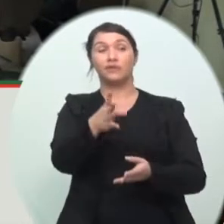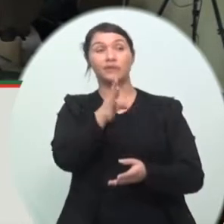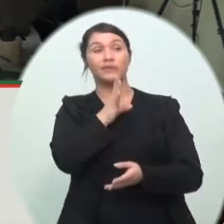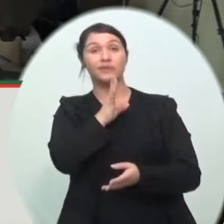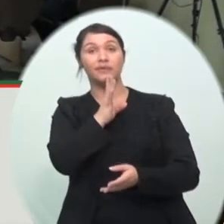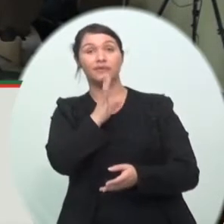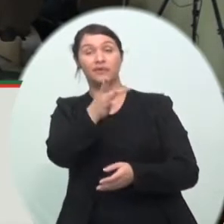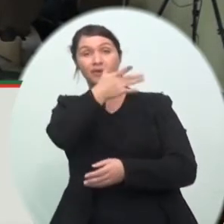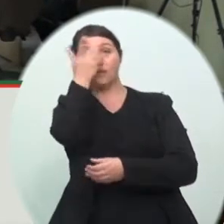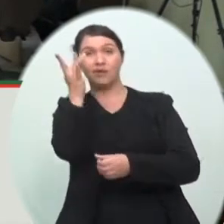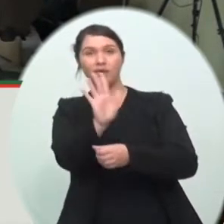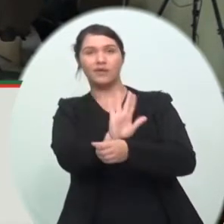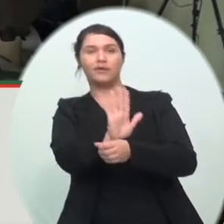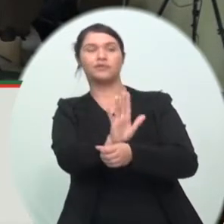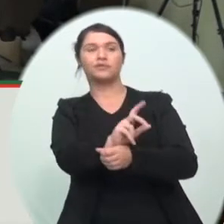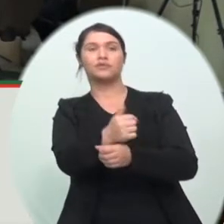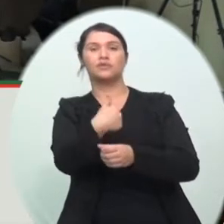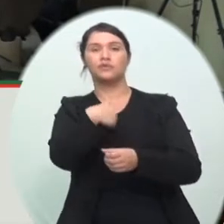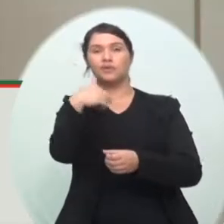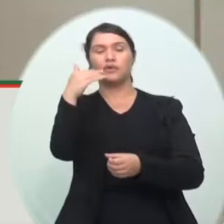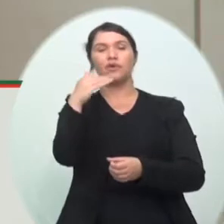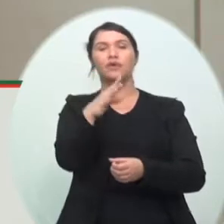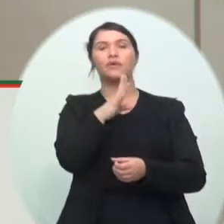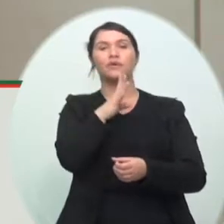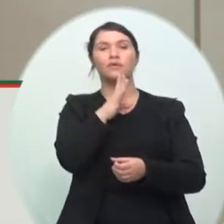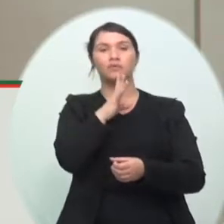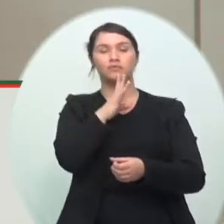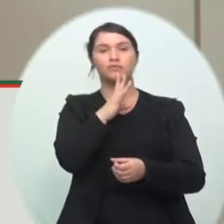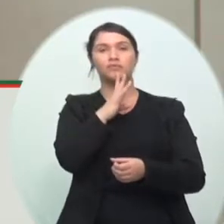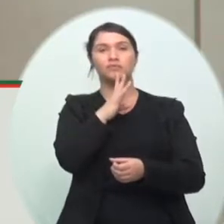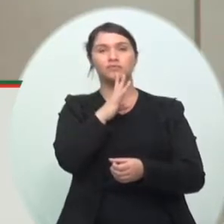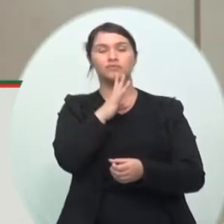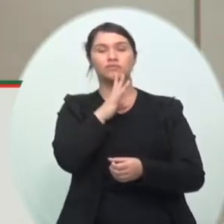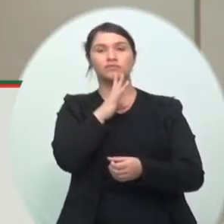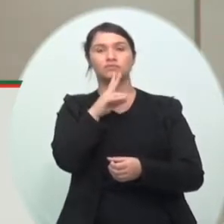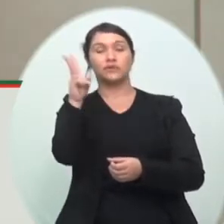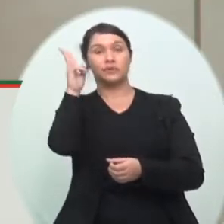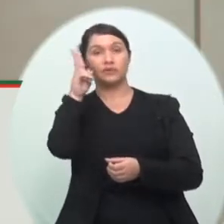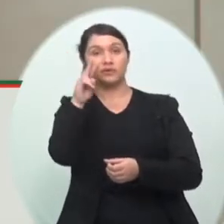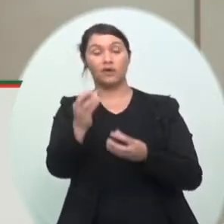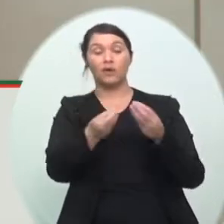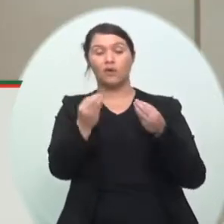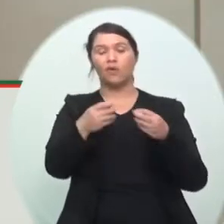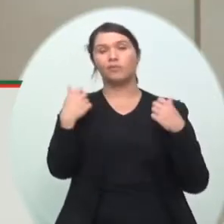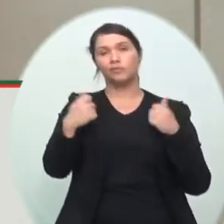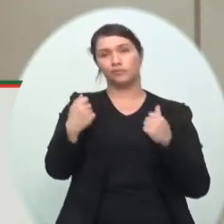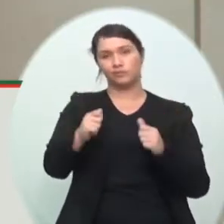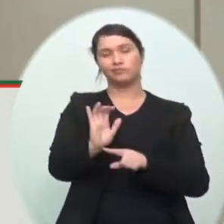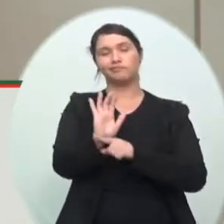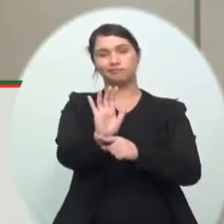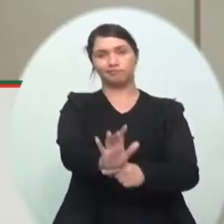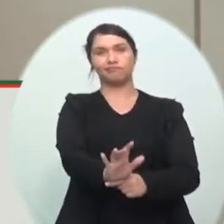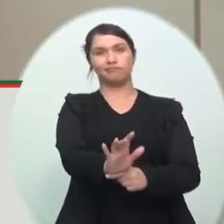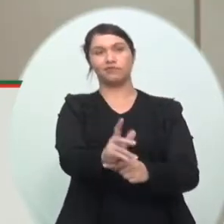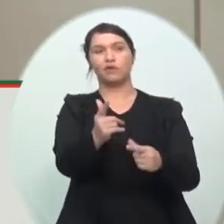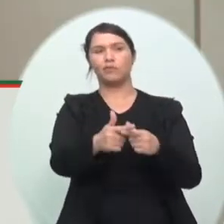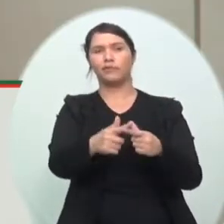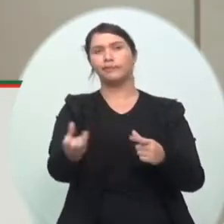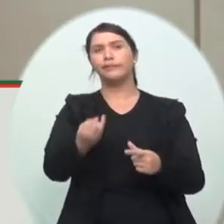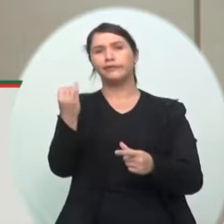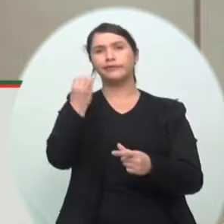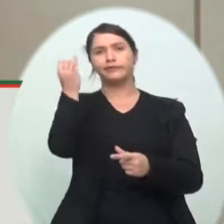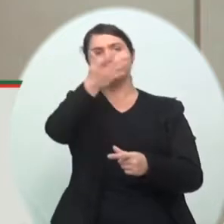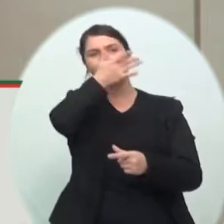e sei da realidade, sei da necessidade. Então, o quanto é importante ter alguém que